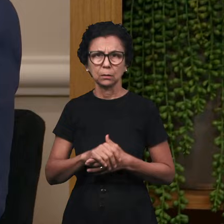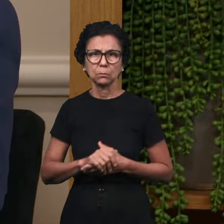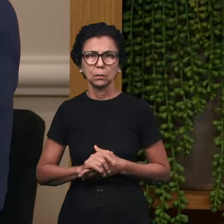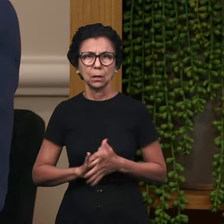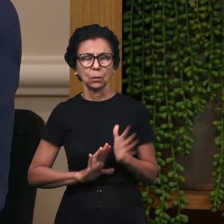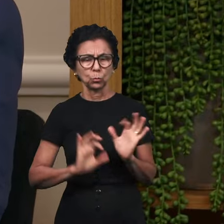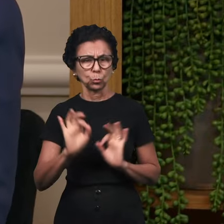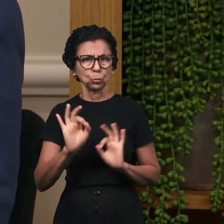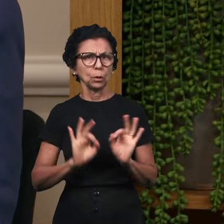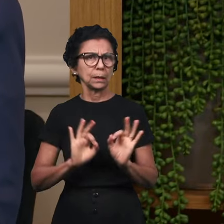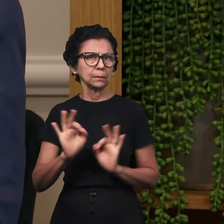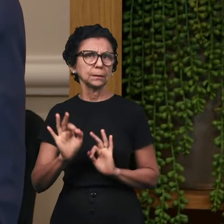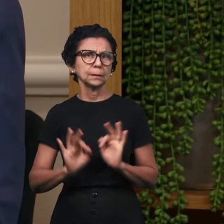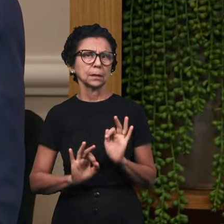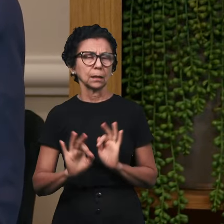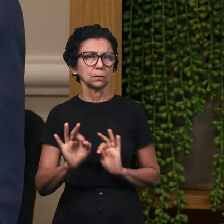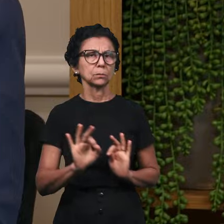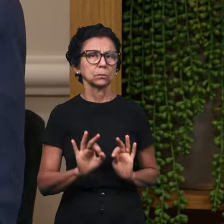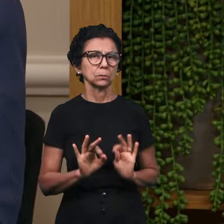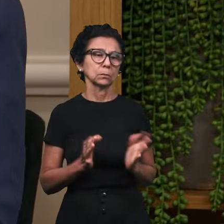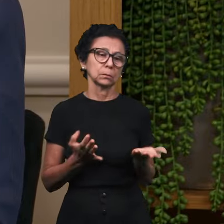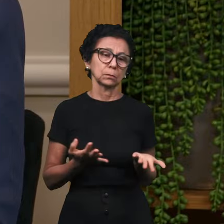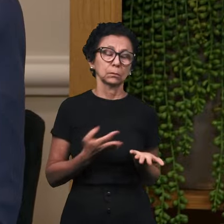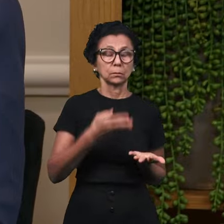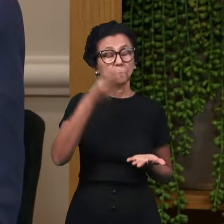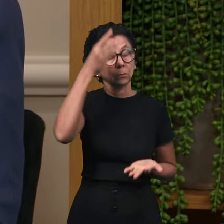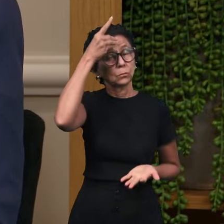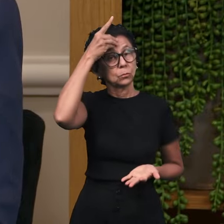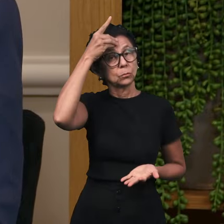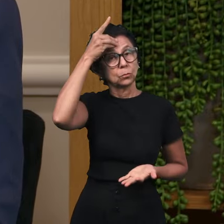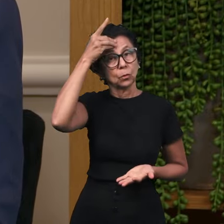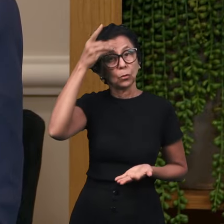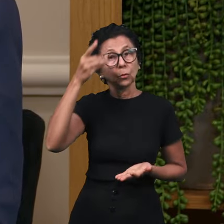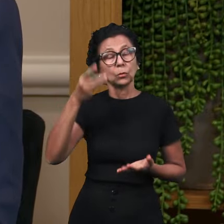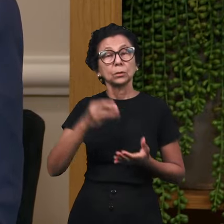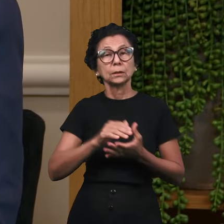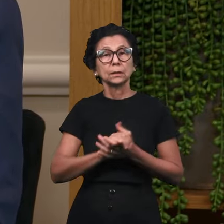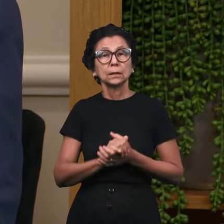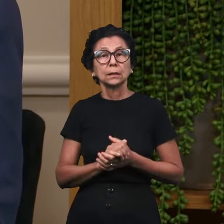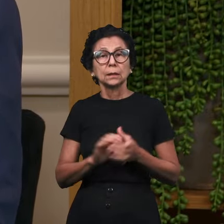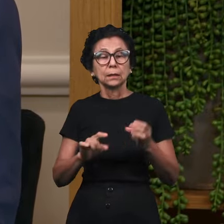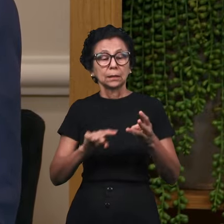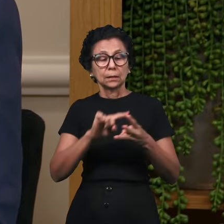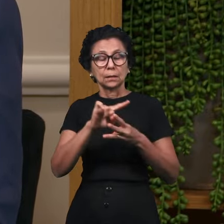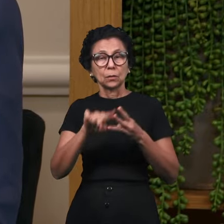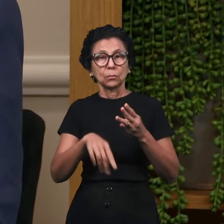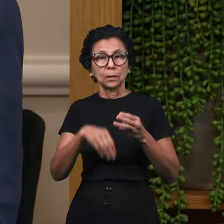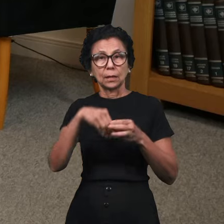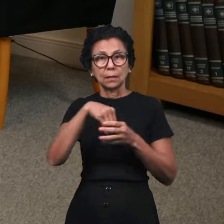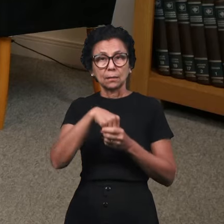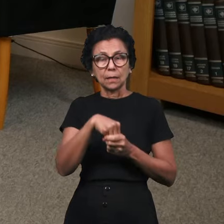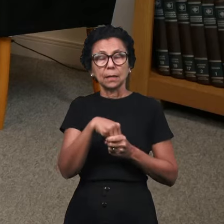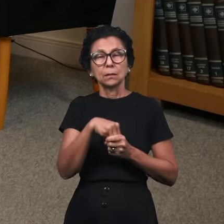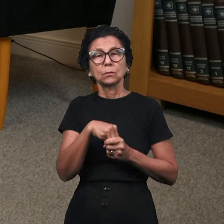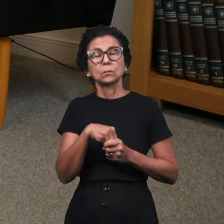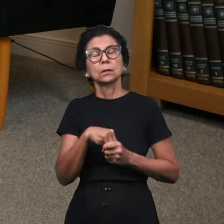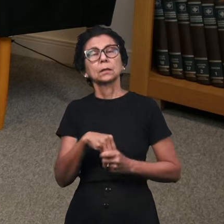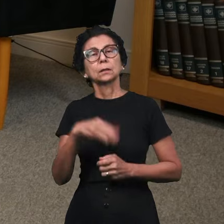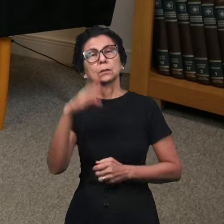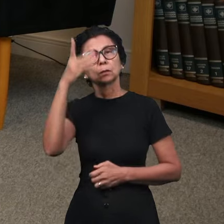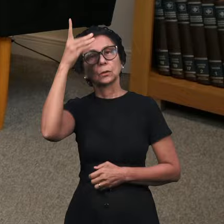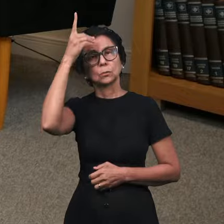uma disciplina, então os dons espirituais, incluindo o dom de ciência, onde está o sonho, também é tratado